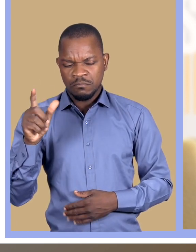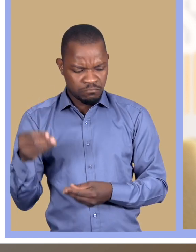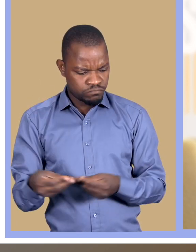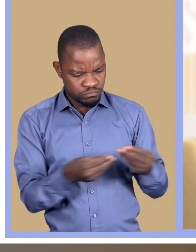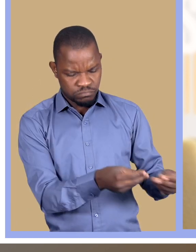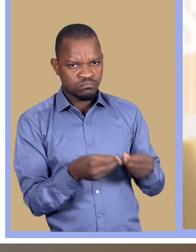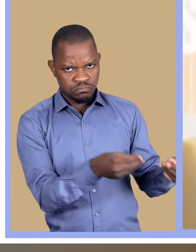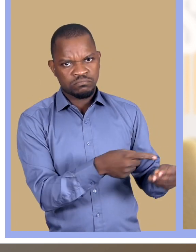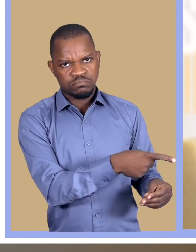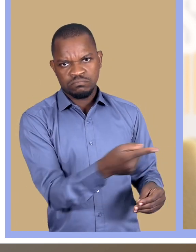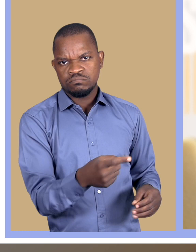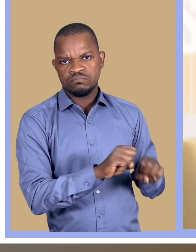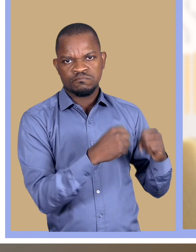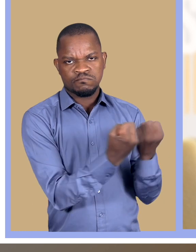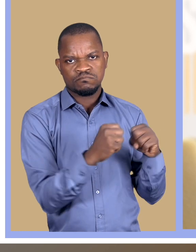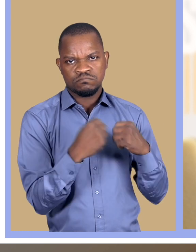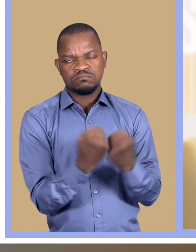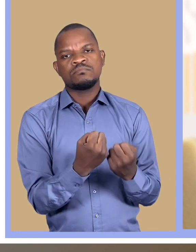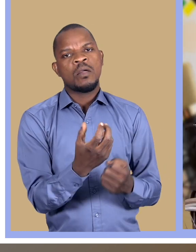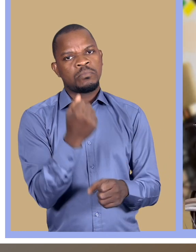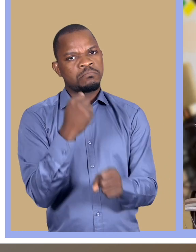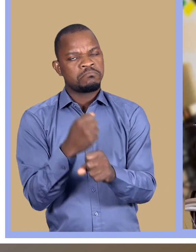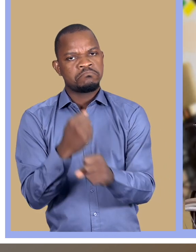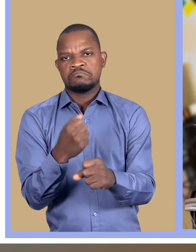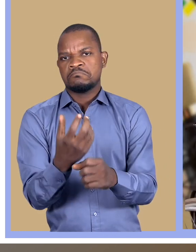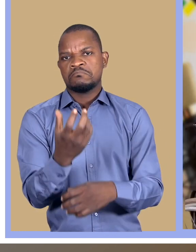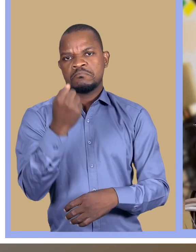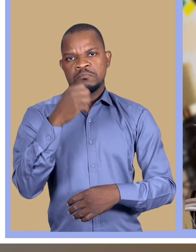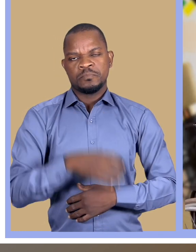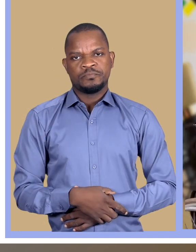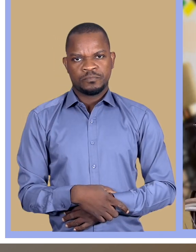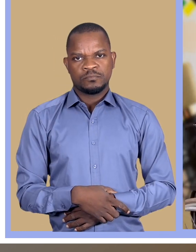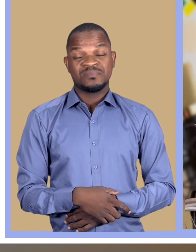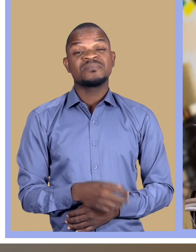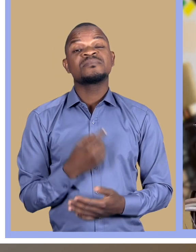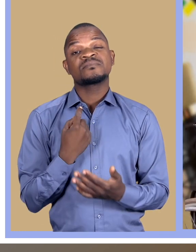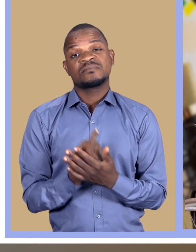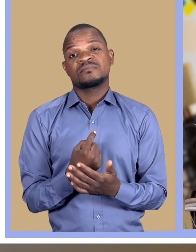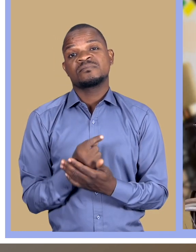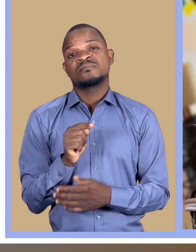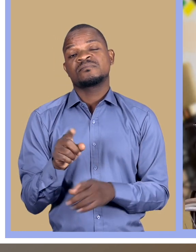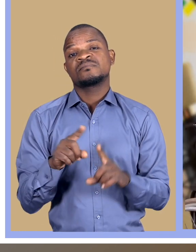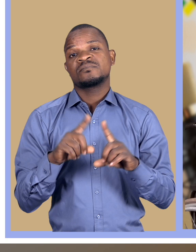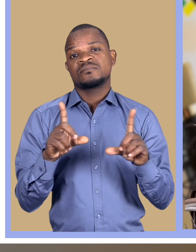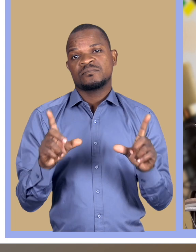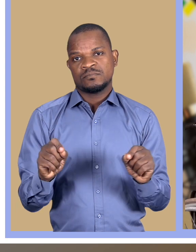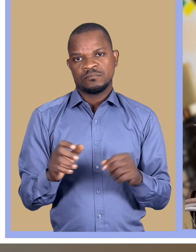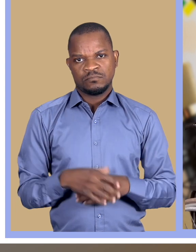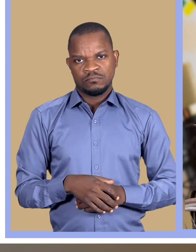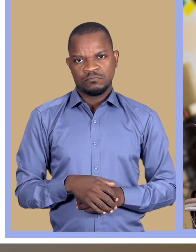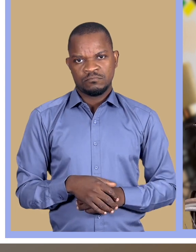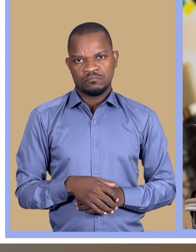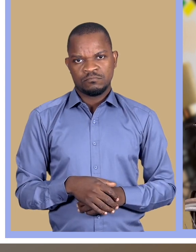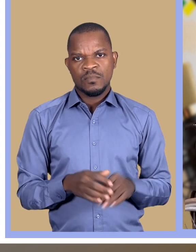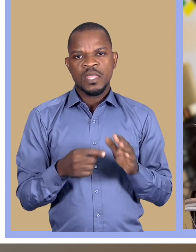Estamos a falar de áreas verdes que são necessárias e muito importantes. Existem mudas em alguns viveiros municipais